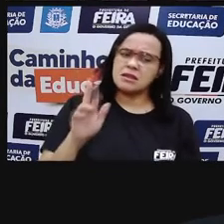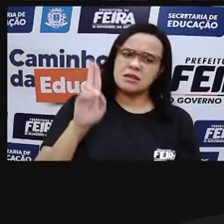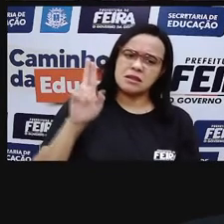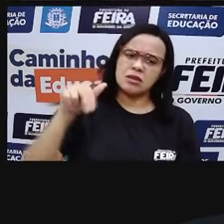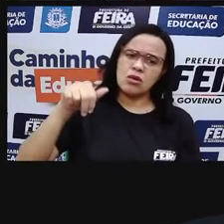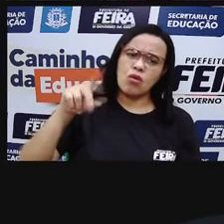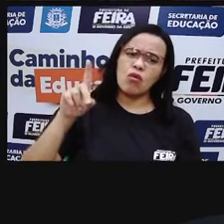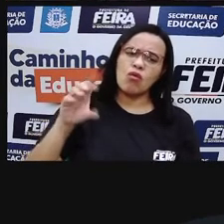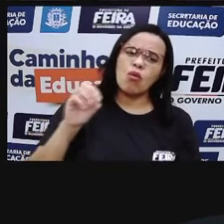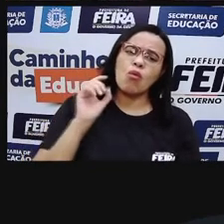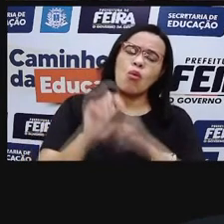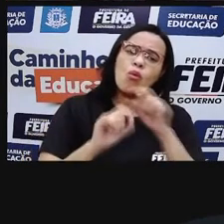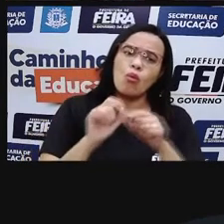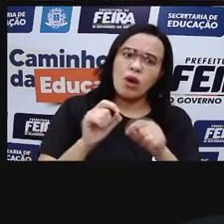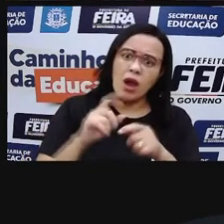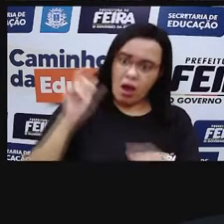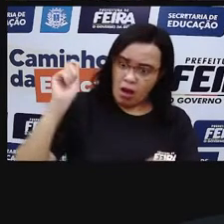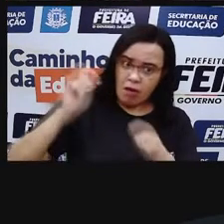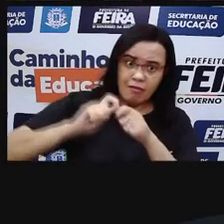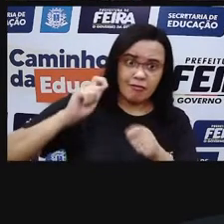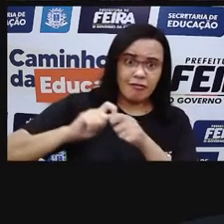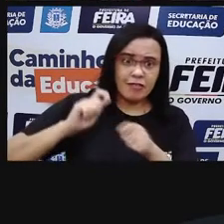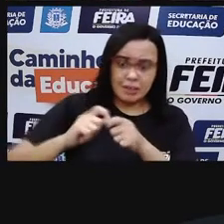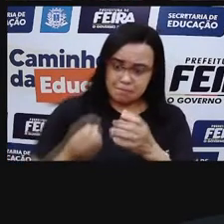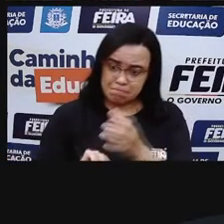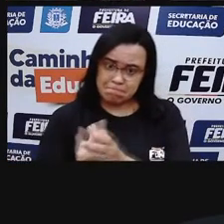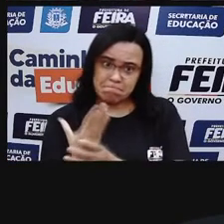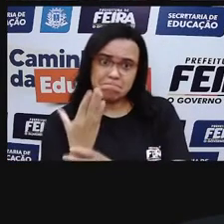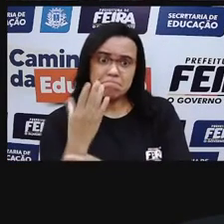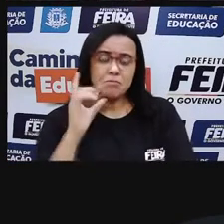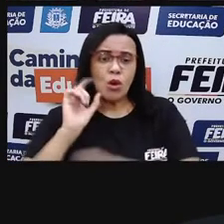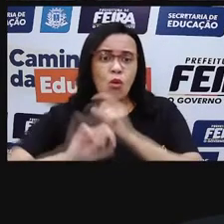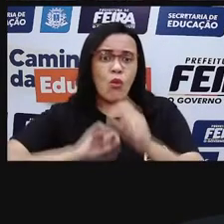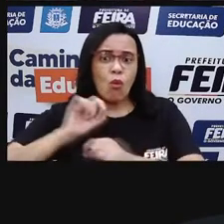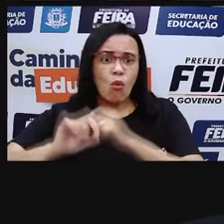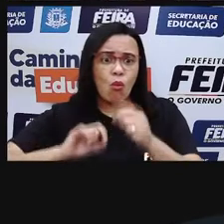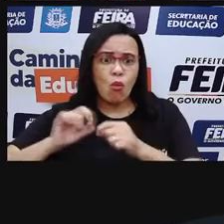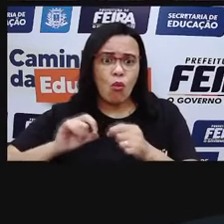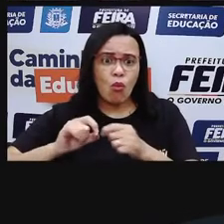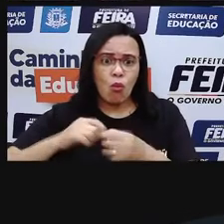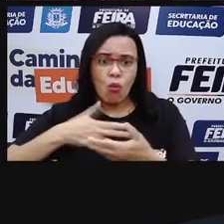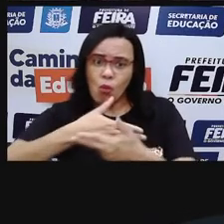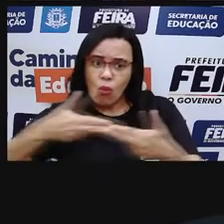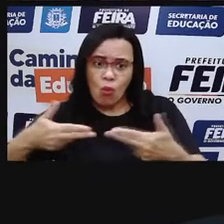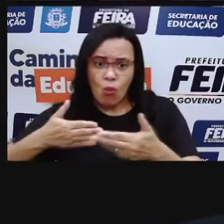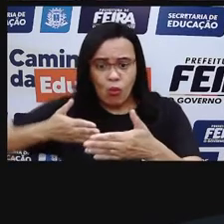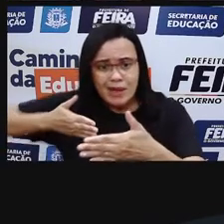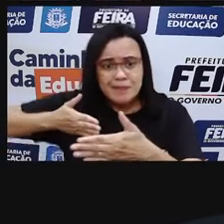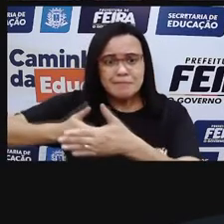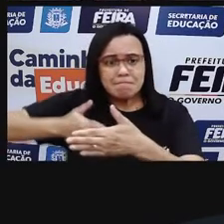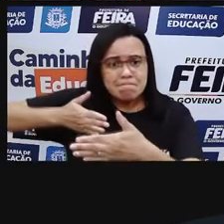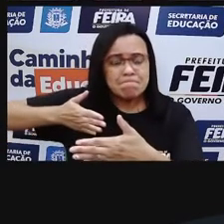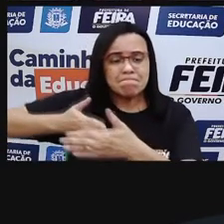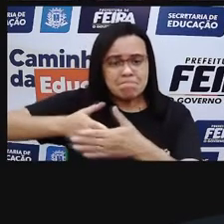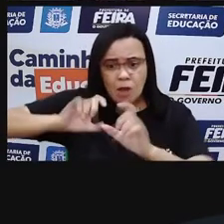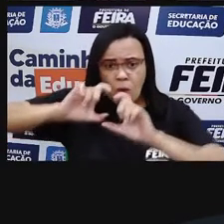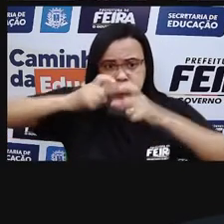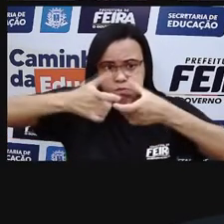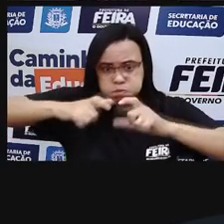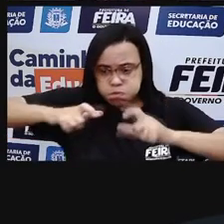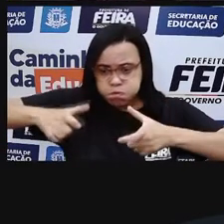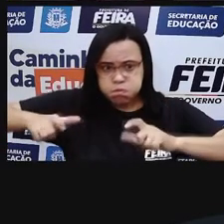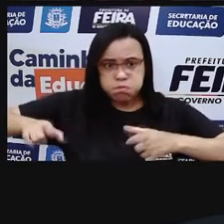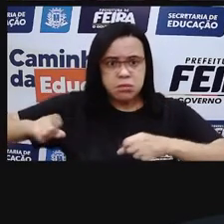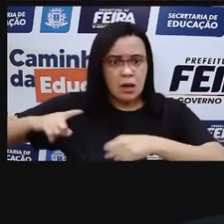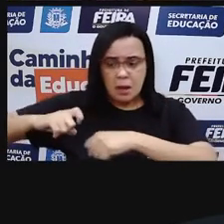uma substância que impedia que as bactérias, elas crescessem nessa região próxima a ele. Olha